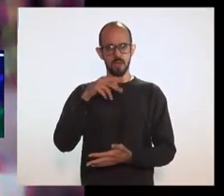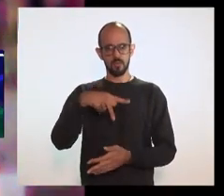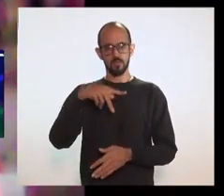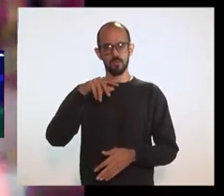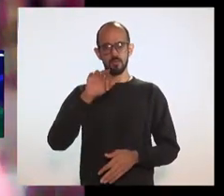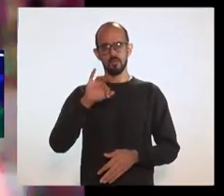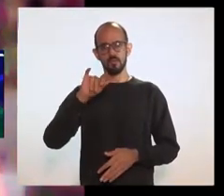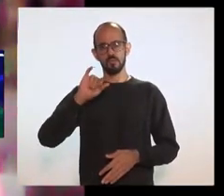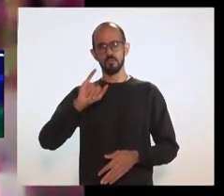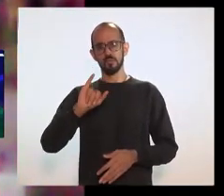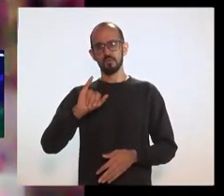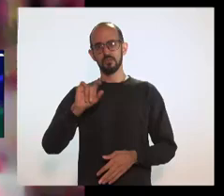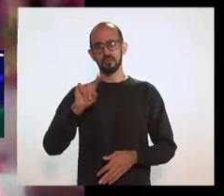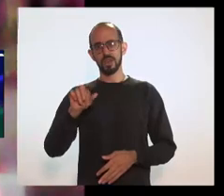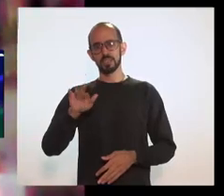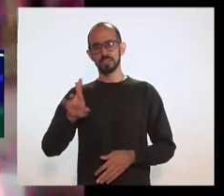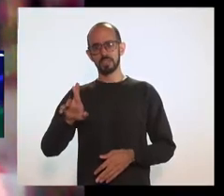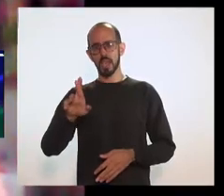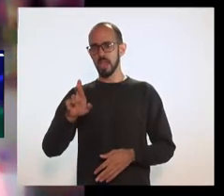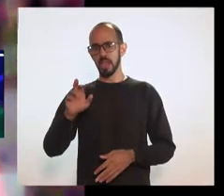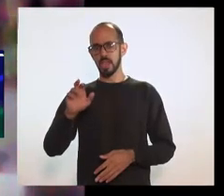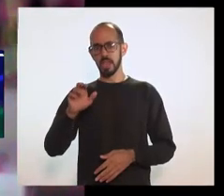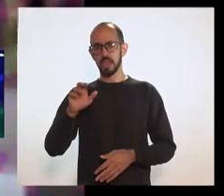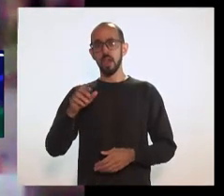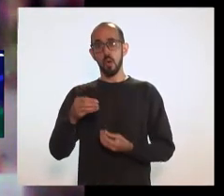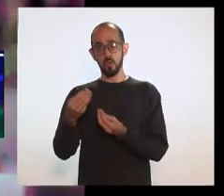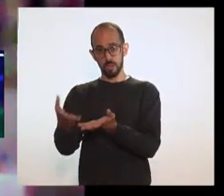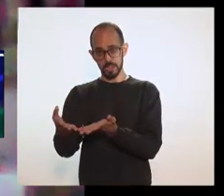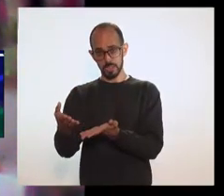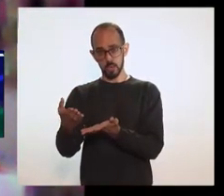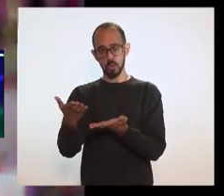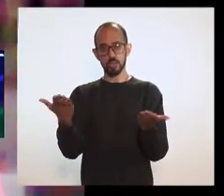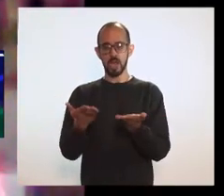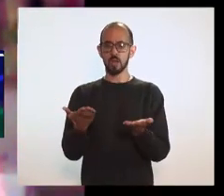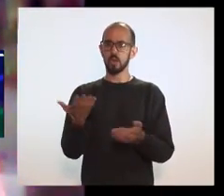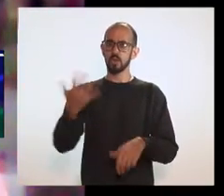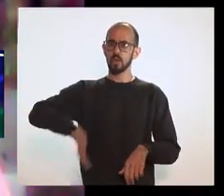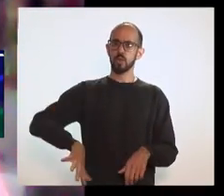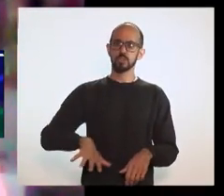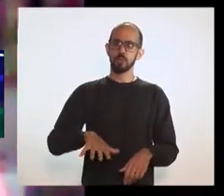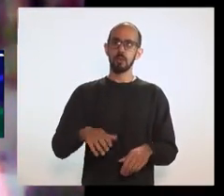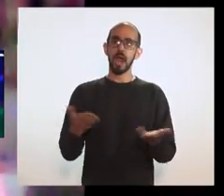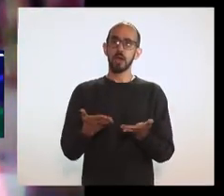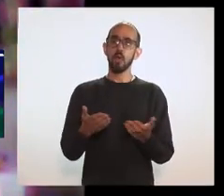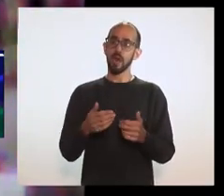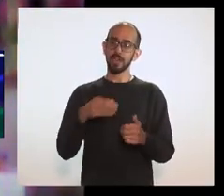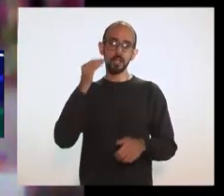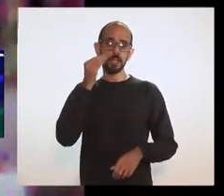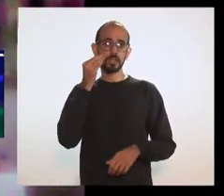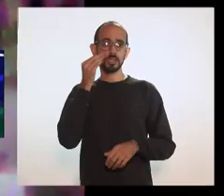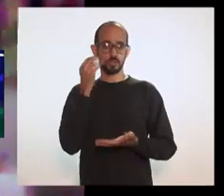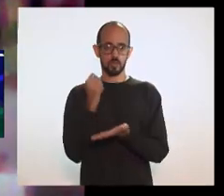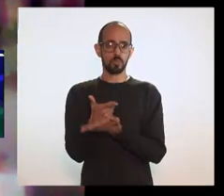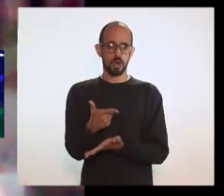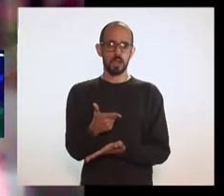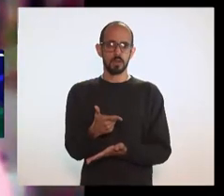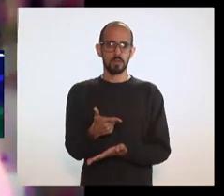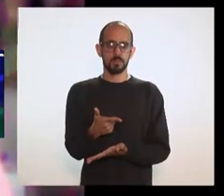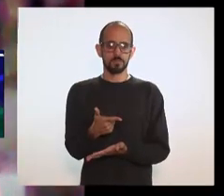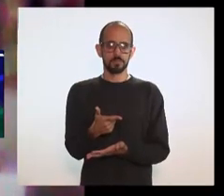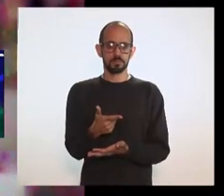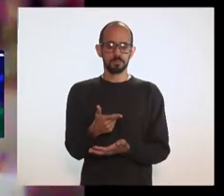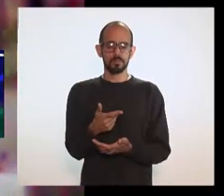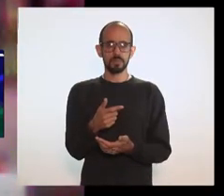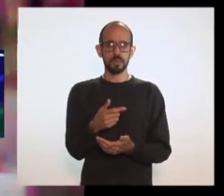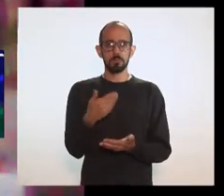e Bolsonaro não quis comprar no ano passado, agora está correndo atrás, perdemos meses que poderiam estar significando imunização